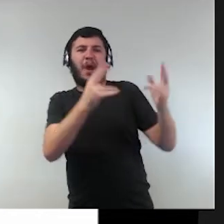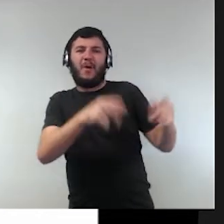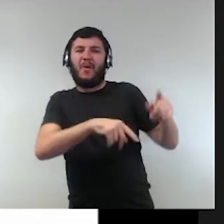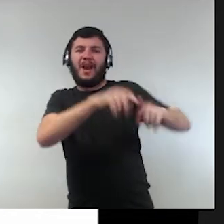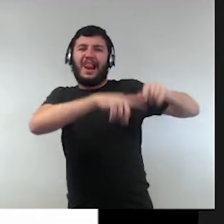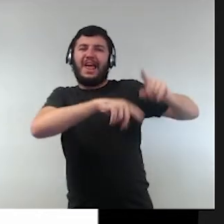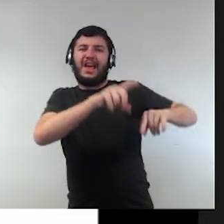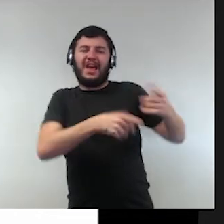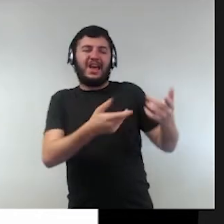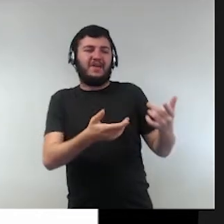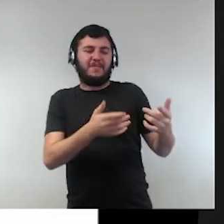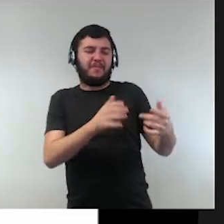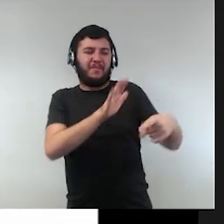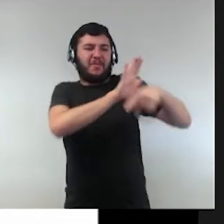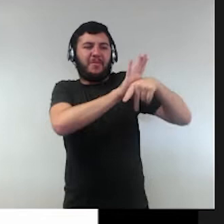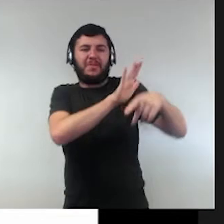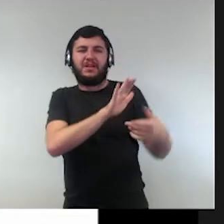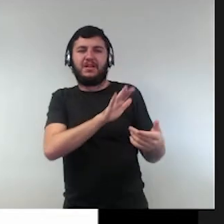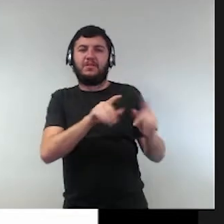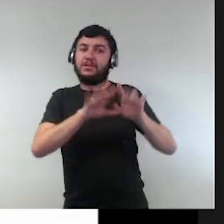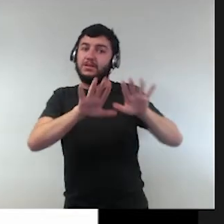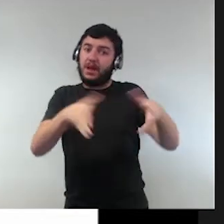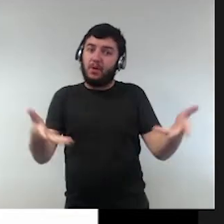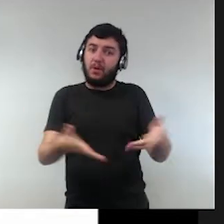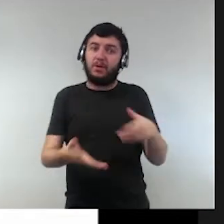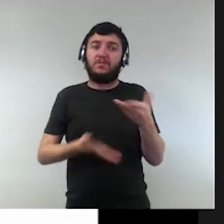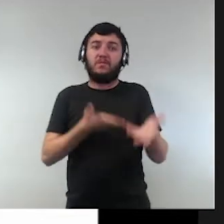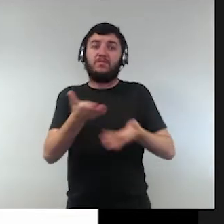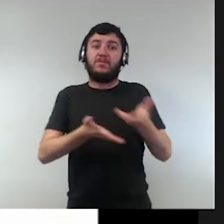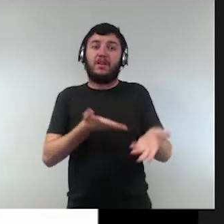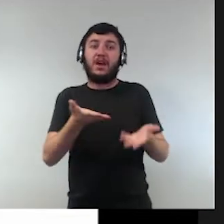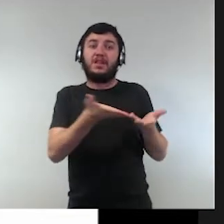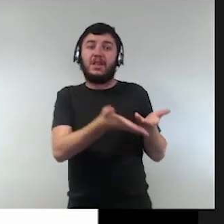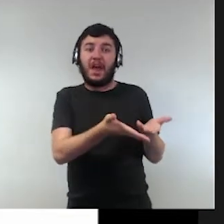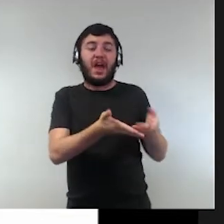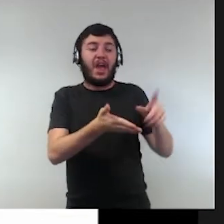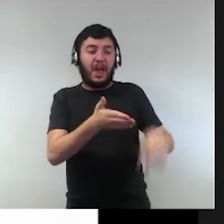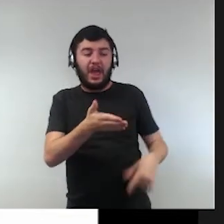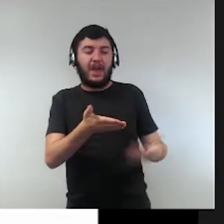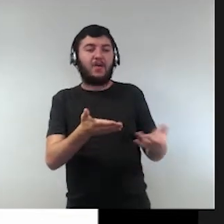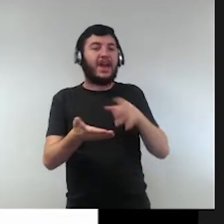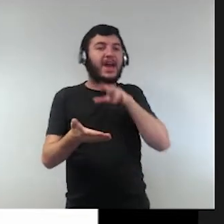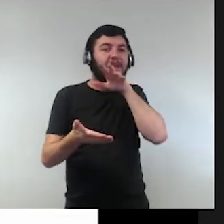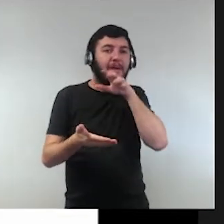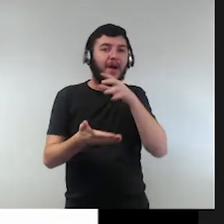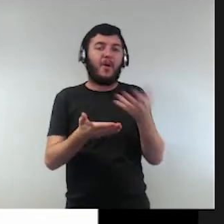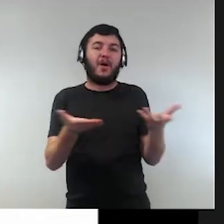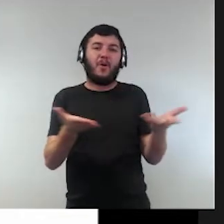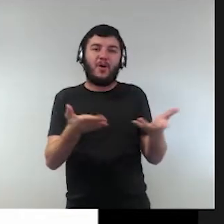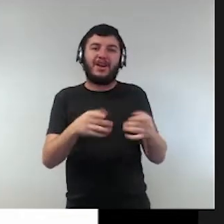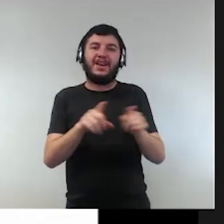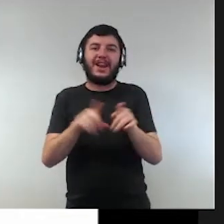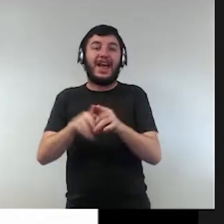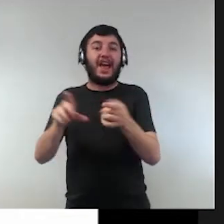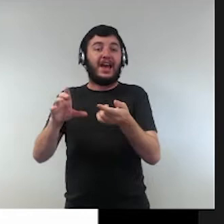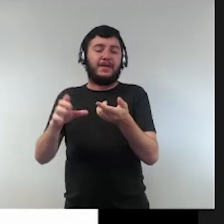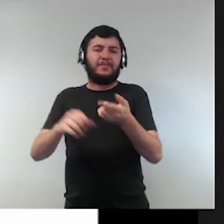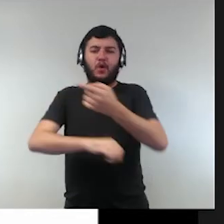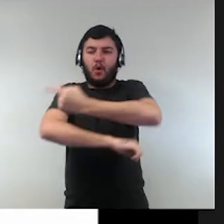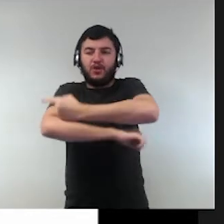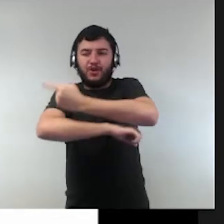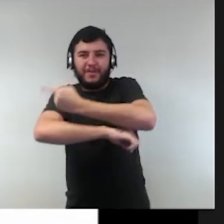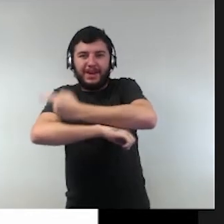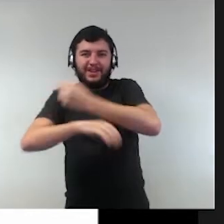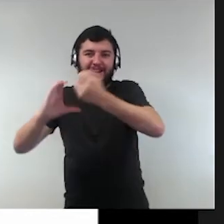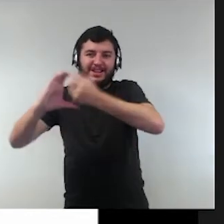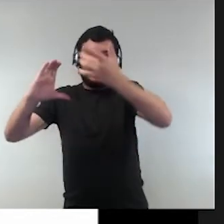propriedade, nós vamos tratá-lo aqui como coisa, como uma propriedade, porque sob o aspecto de direito condominial, as coisas se equivalem no campo